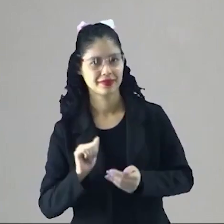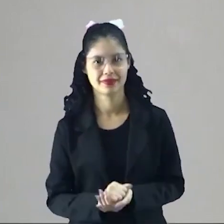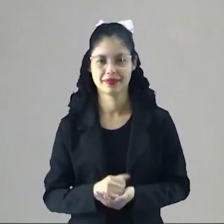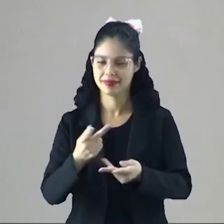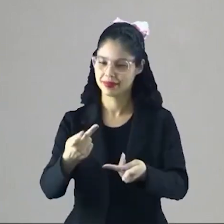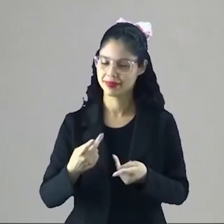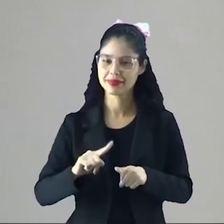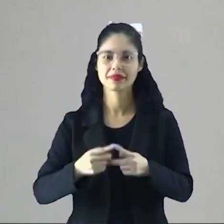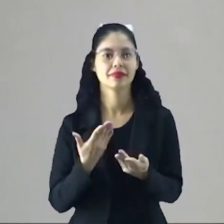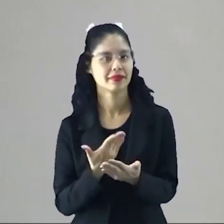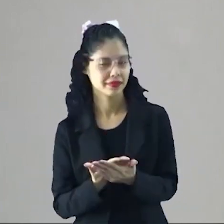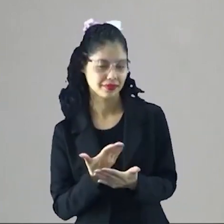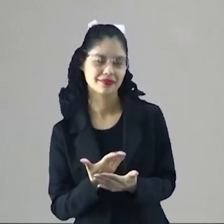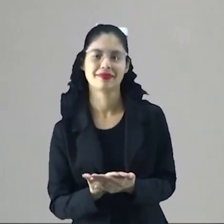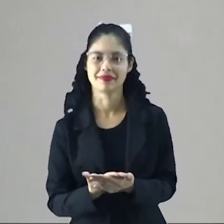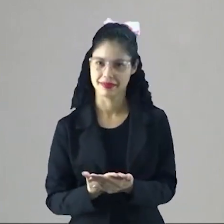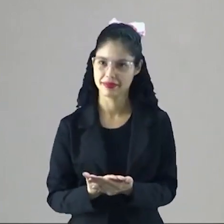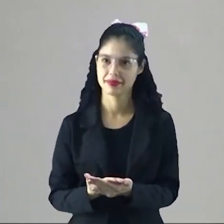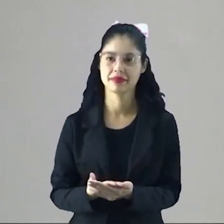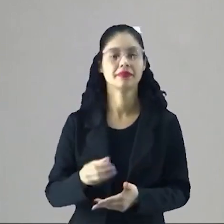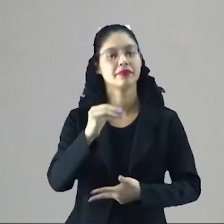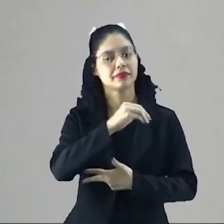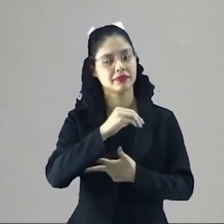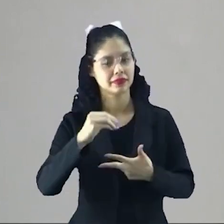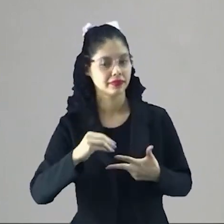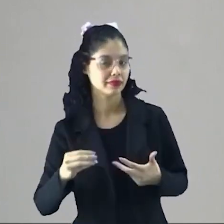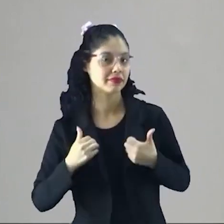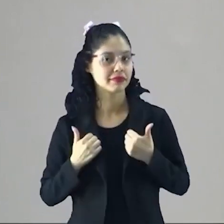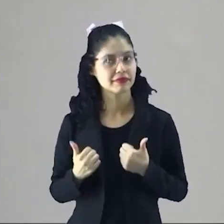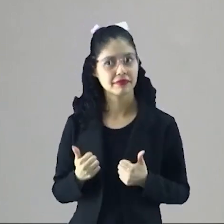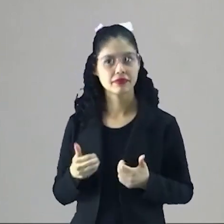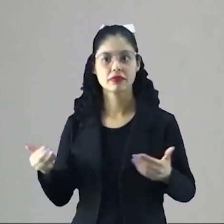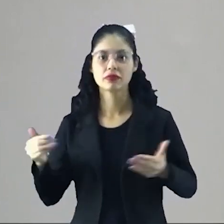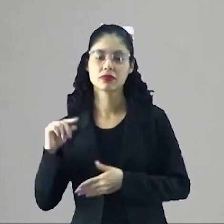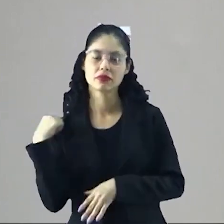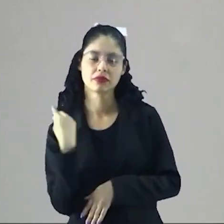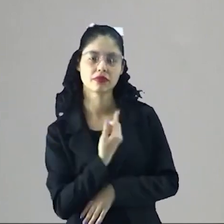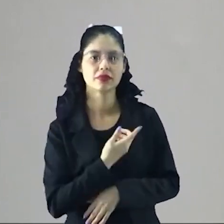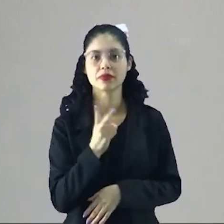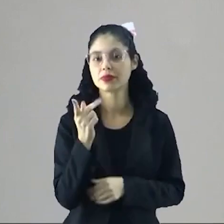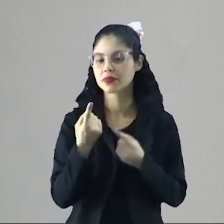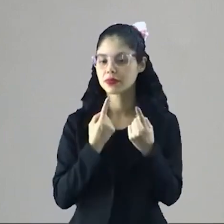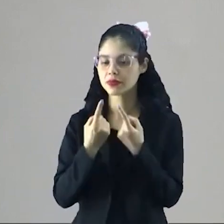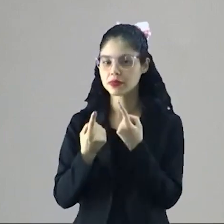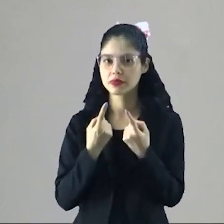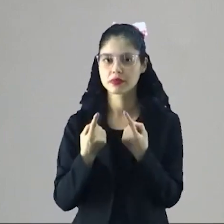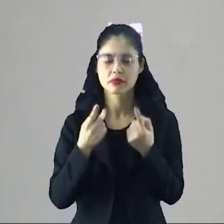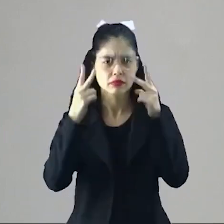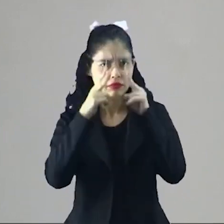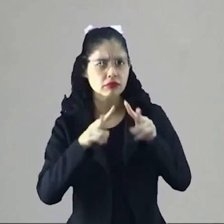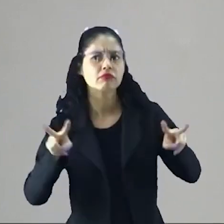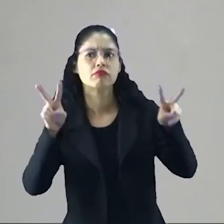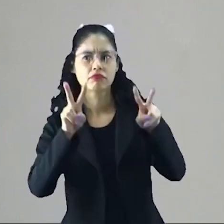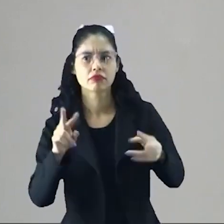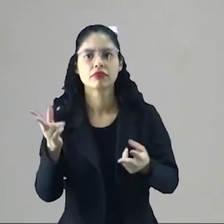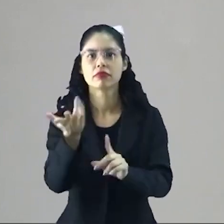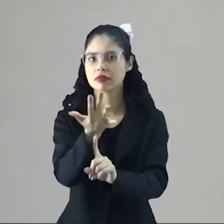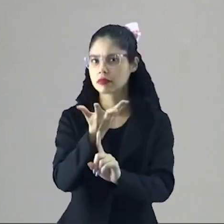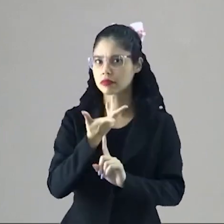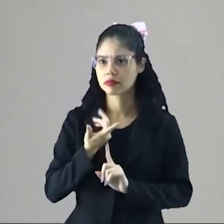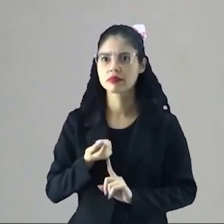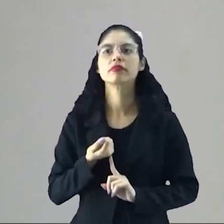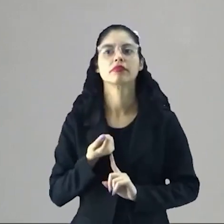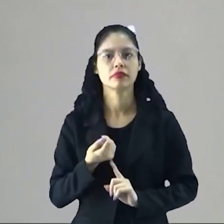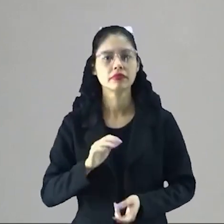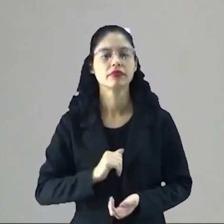Olá, sejam bem-vindos a mais uma aula do Pré-ENEM e hoje nós vamos conversar um pouquinho sobre artes visuais. Vamos